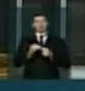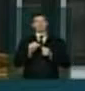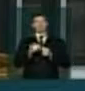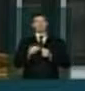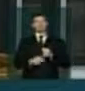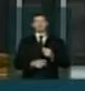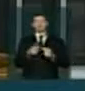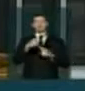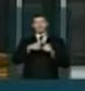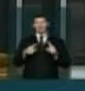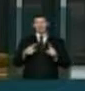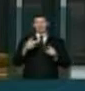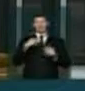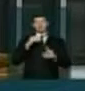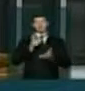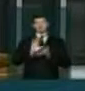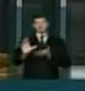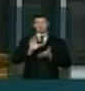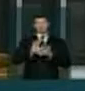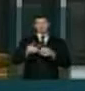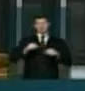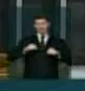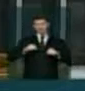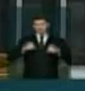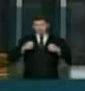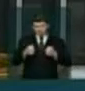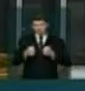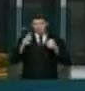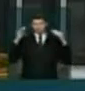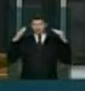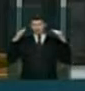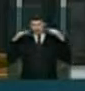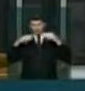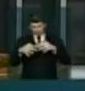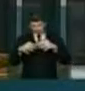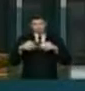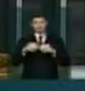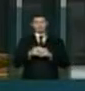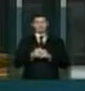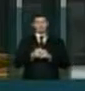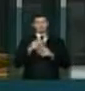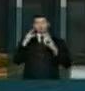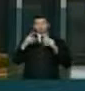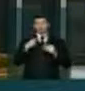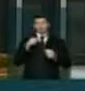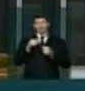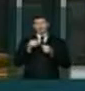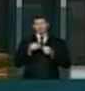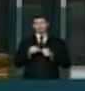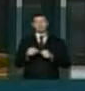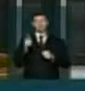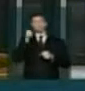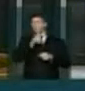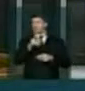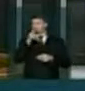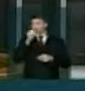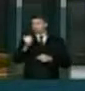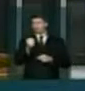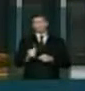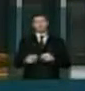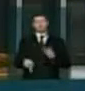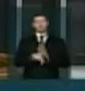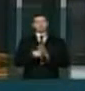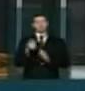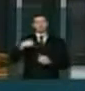destinado mais da metade das minhas energias parlamentares, da minha atenção parlamentar, de tudo que eu posso fazer para o fortalecimento